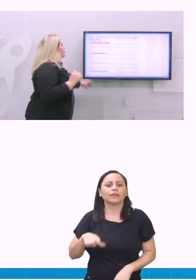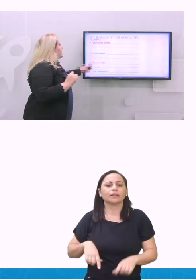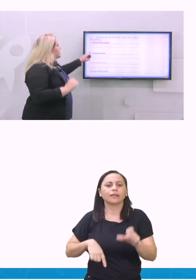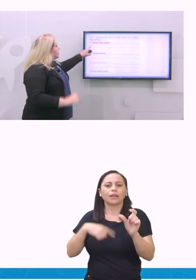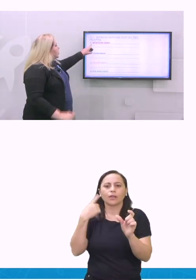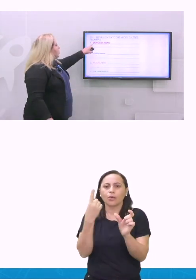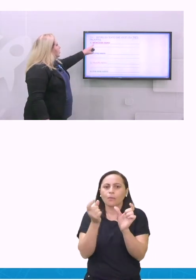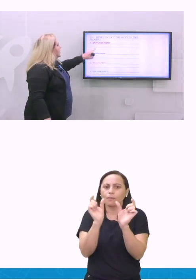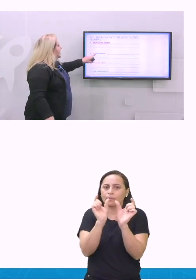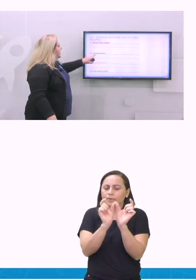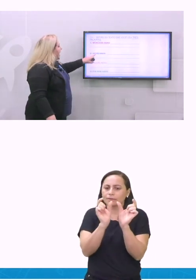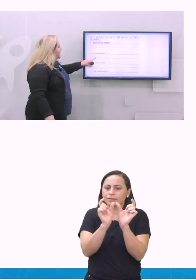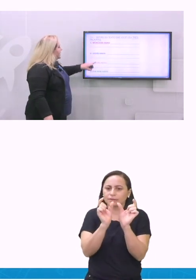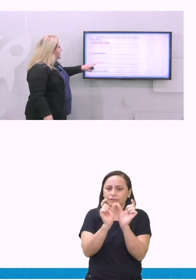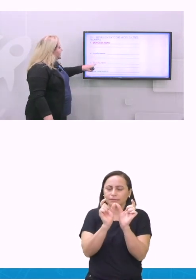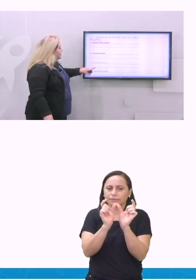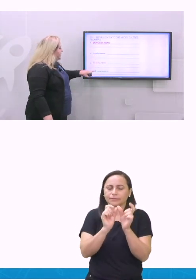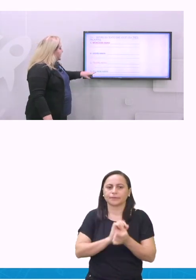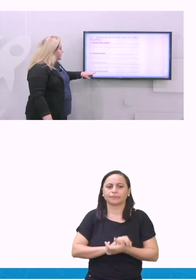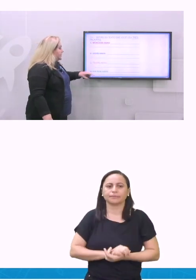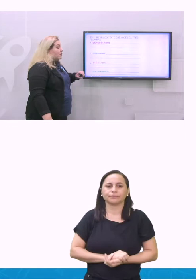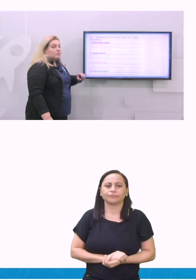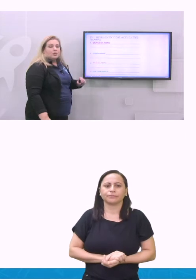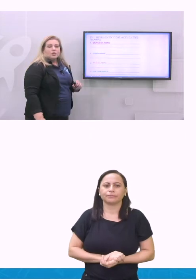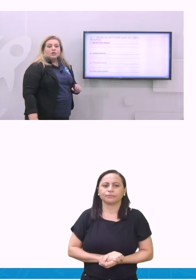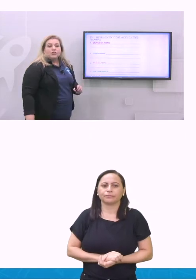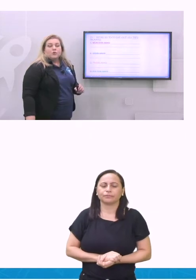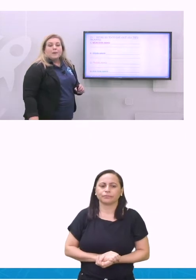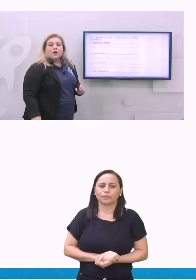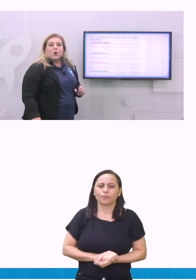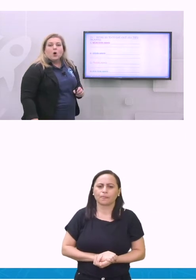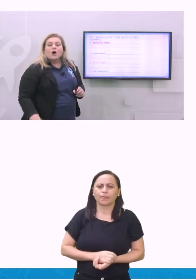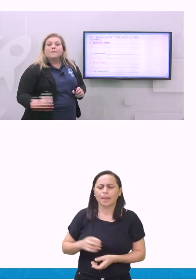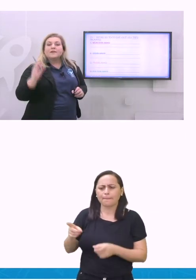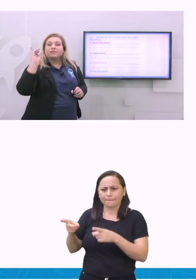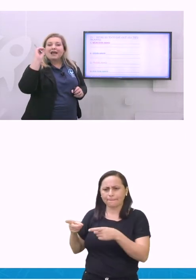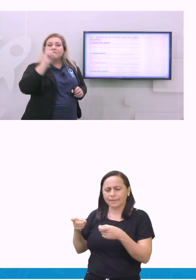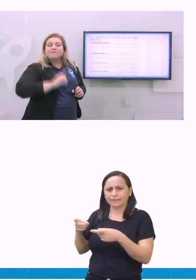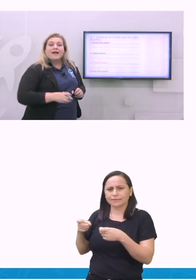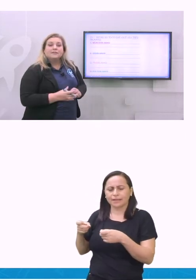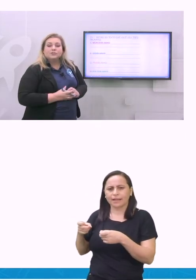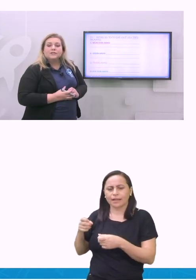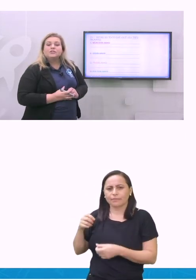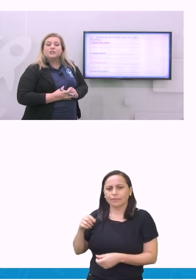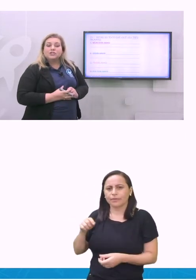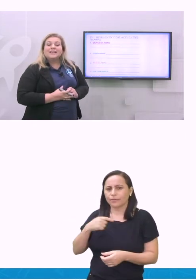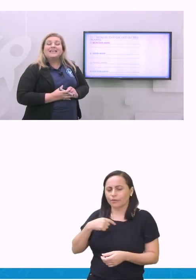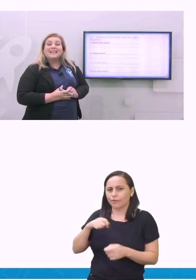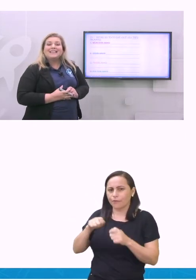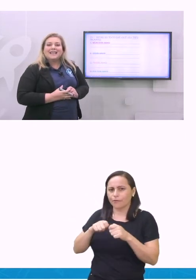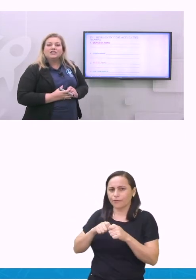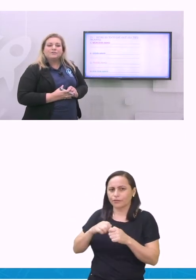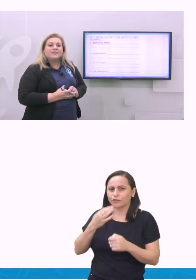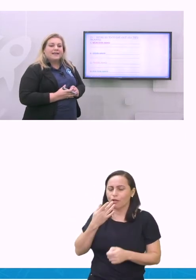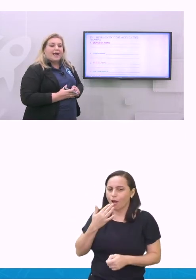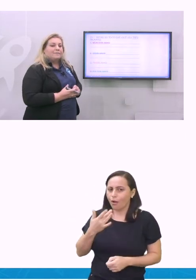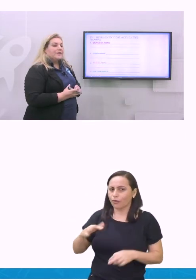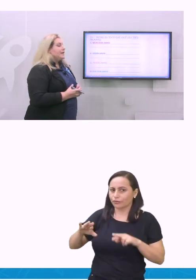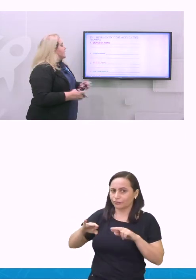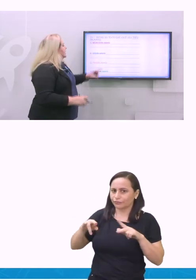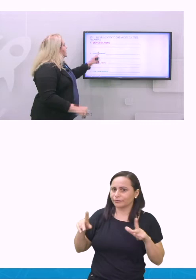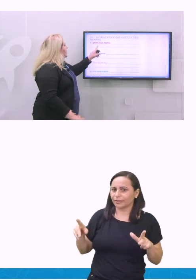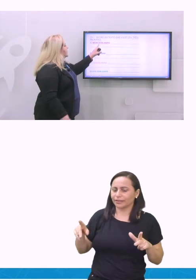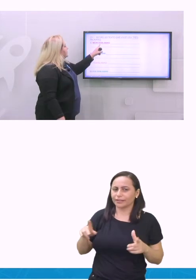Monossílabas. Veja que eu coloquei cada classificação de uma cor para ficar fácil da gente